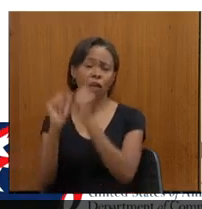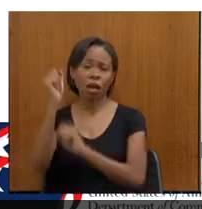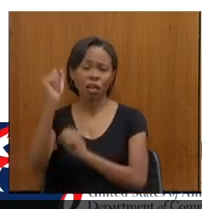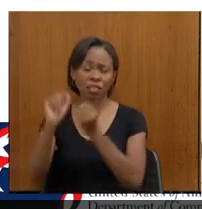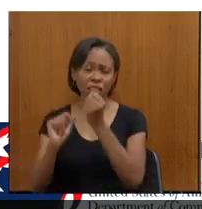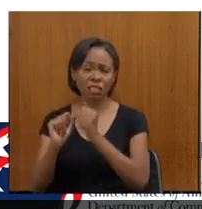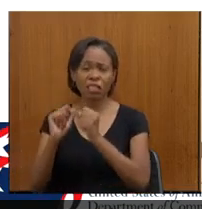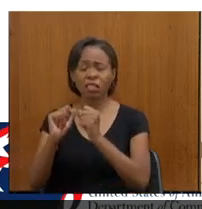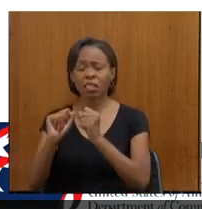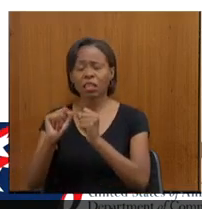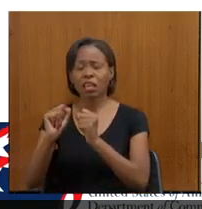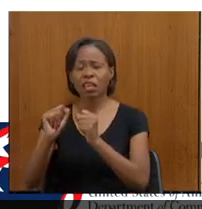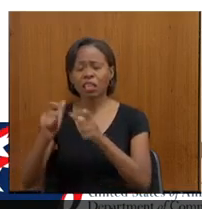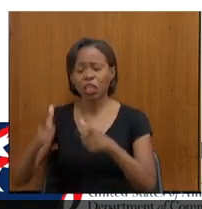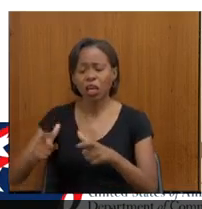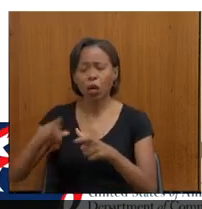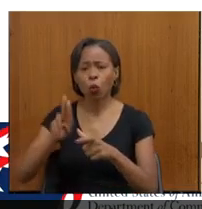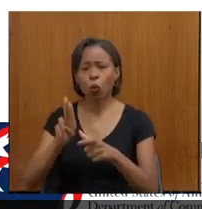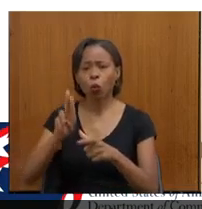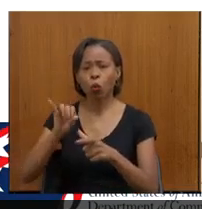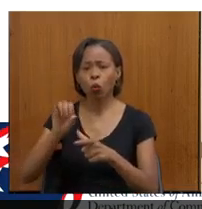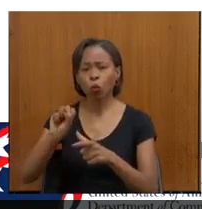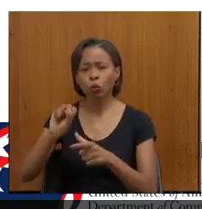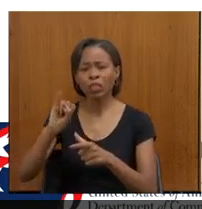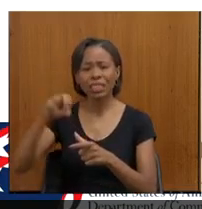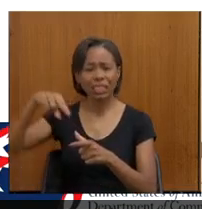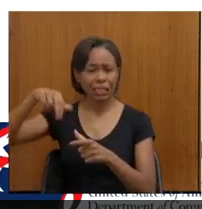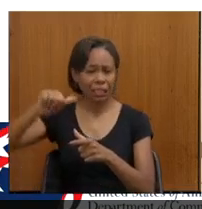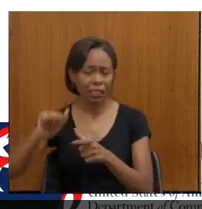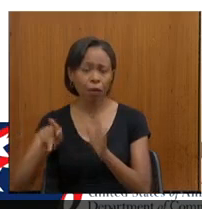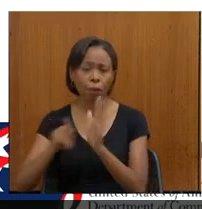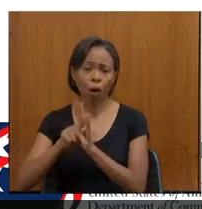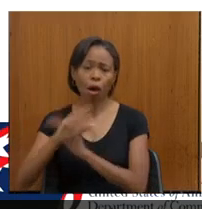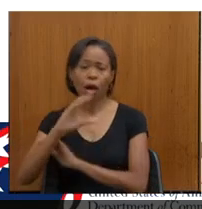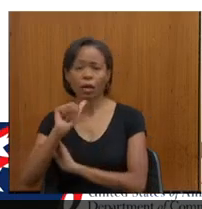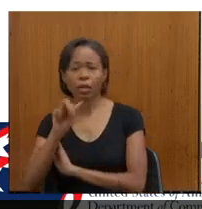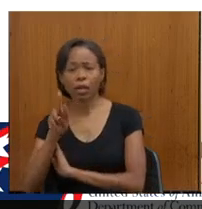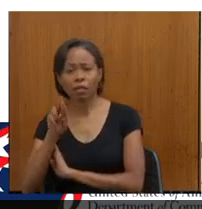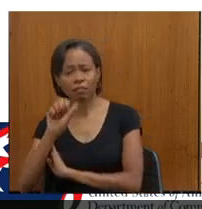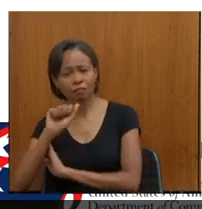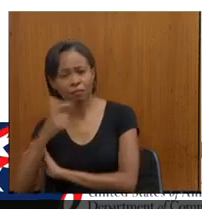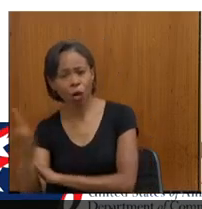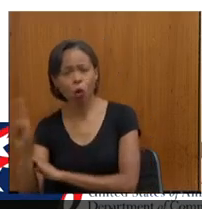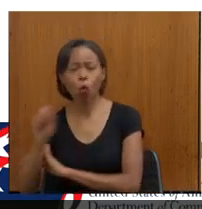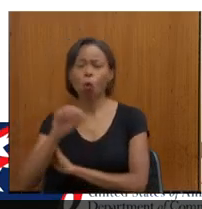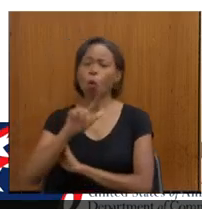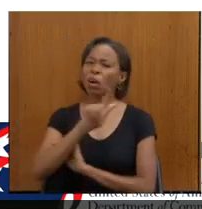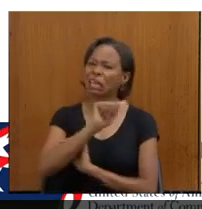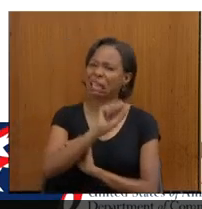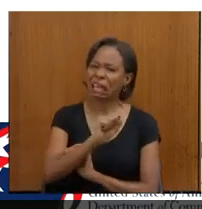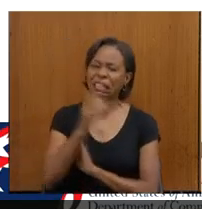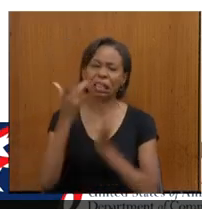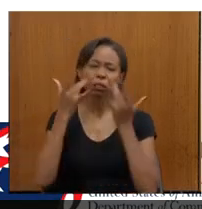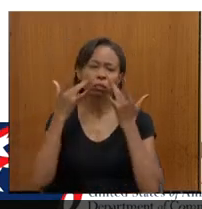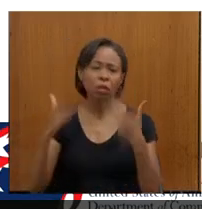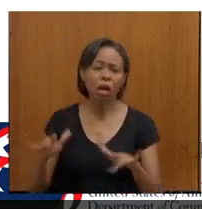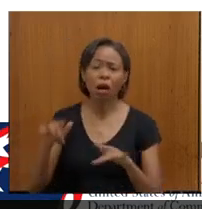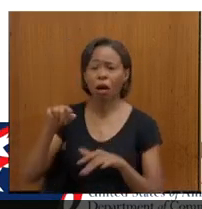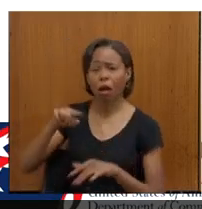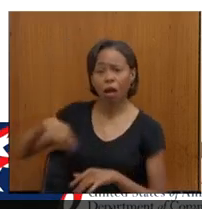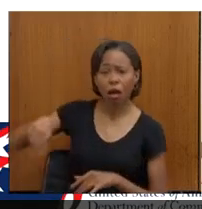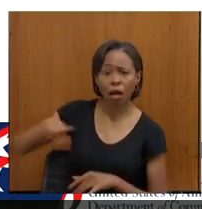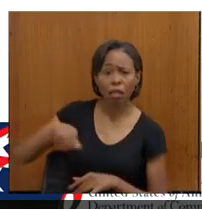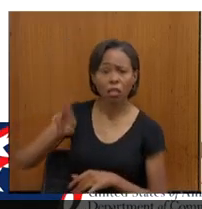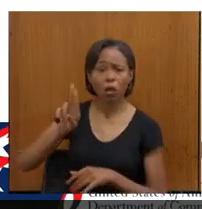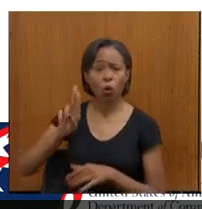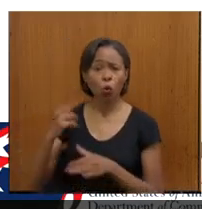carvão ou a gás natural e para festas ocidentais de da rede elas sejam distintas você tem que